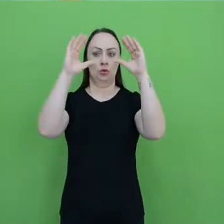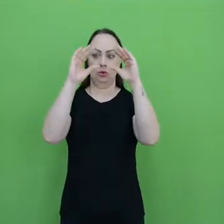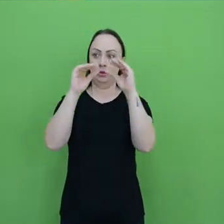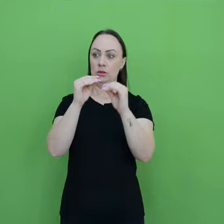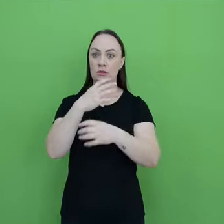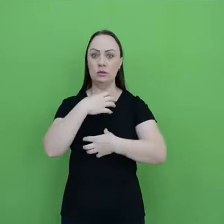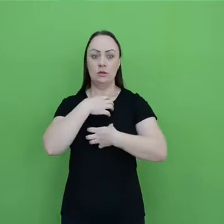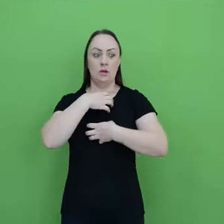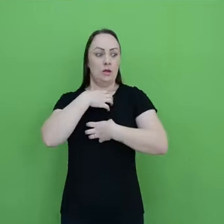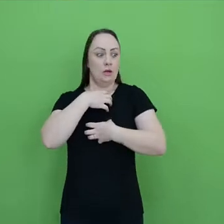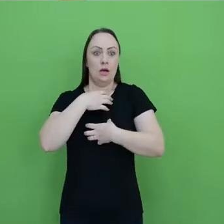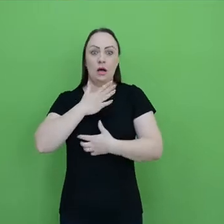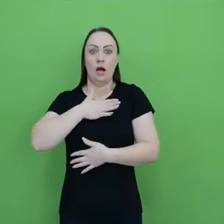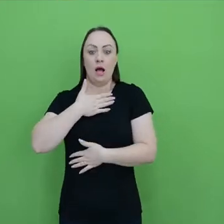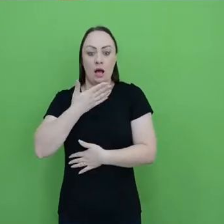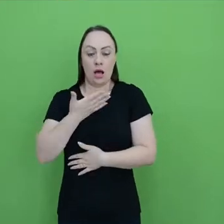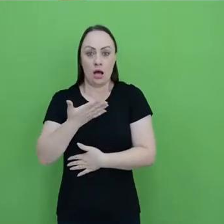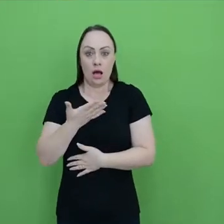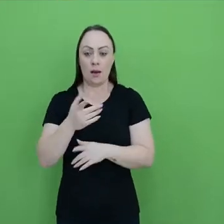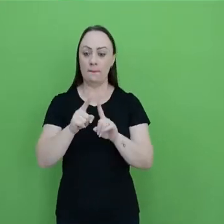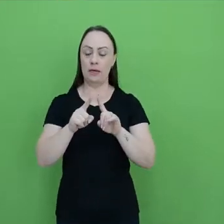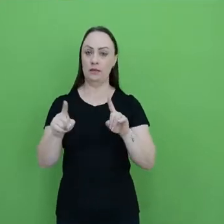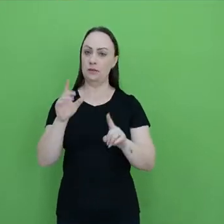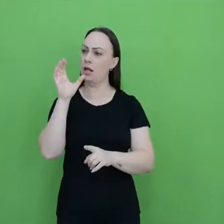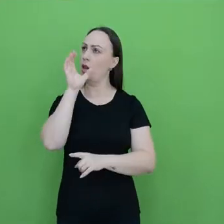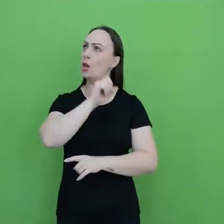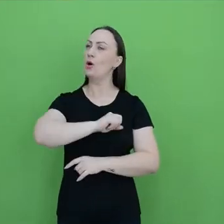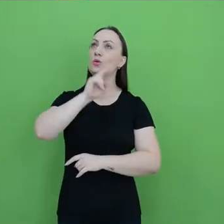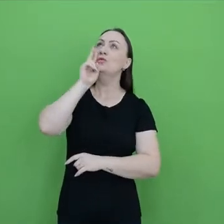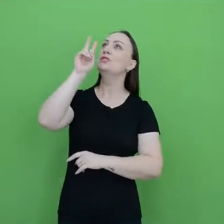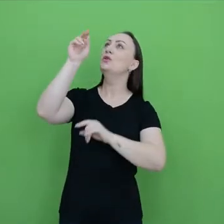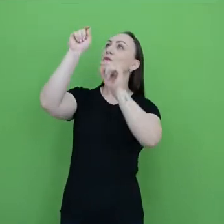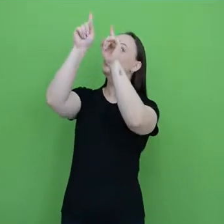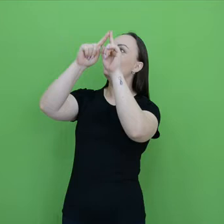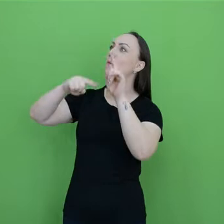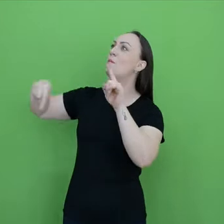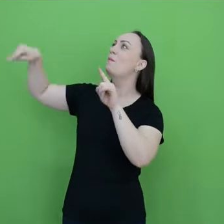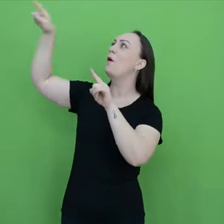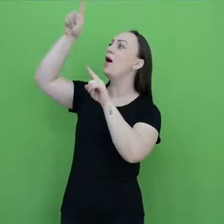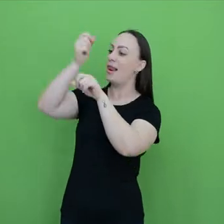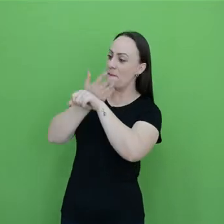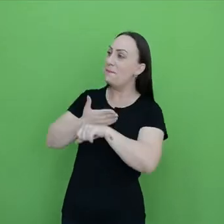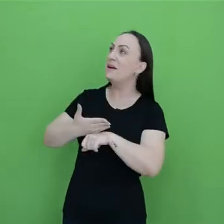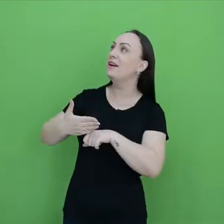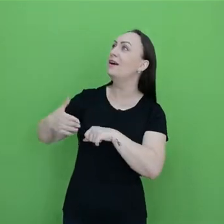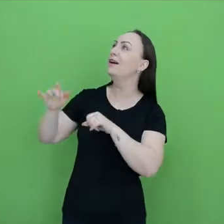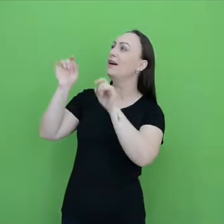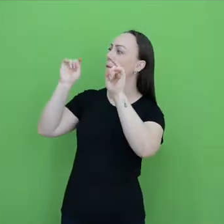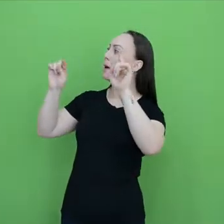em princípio ele se assustou, mas logo que viu lá no céu aquela enorme bola